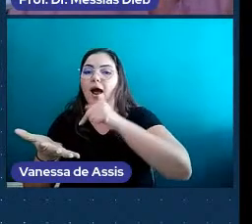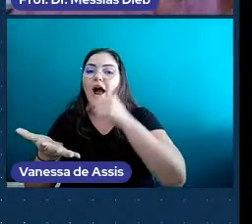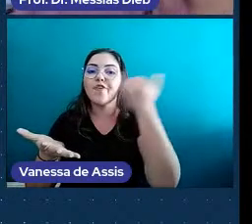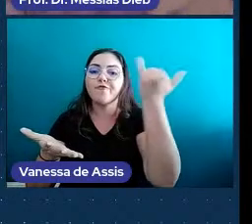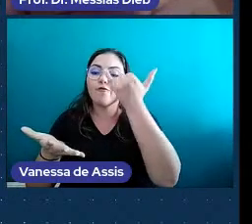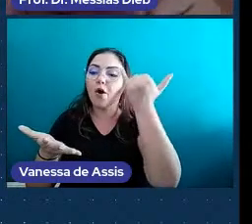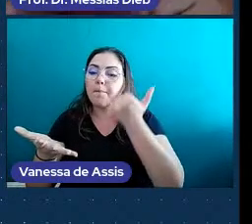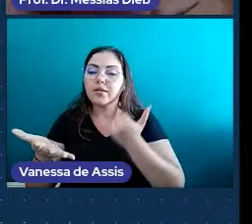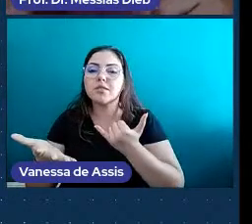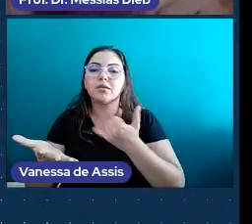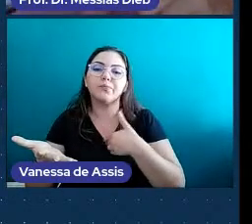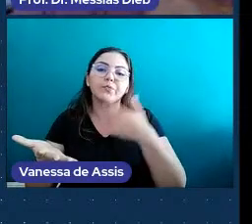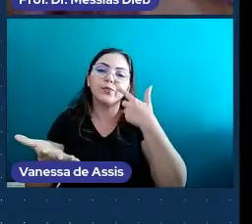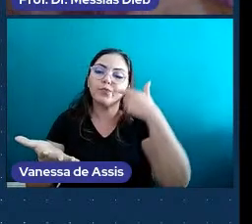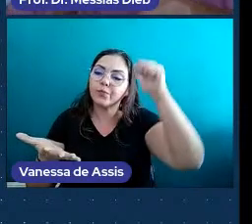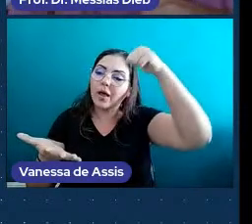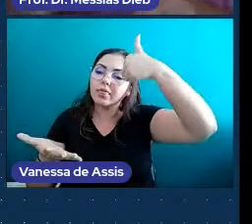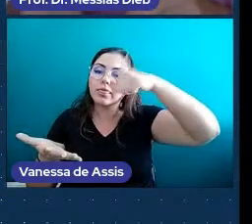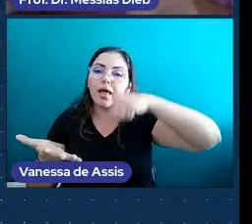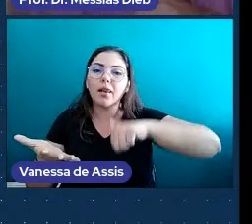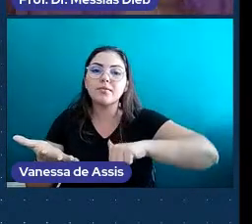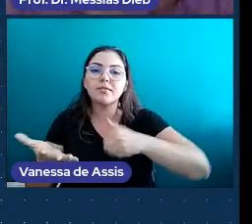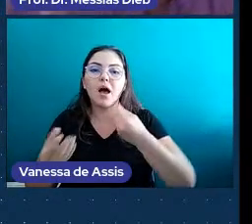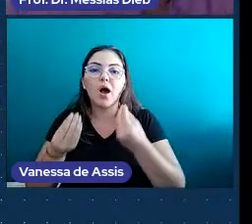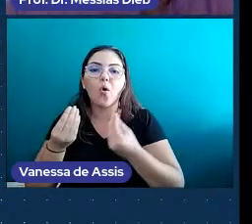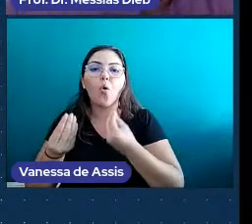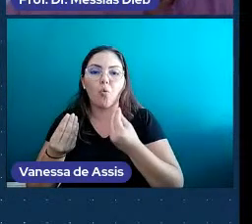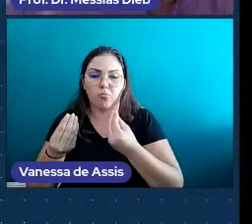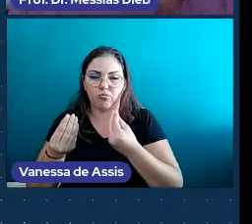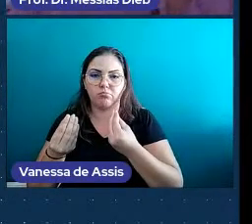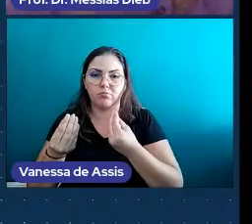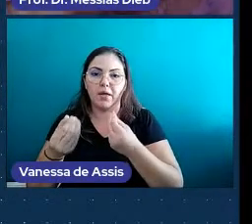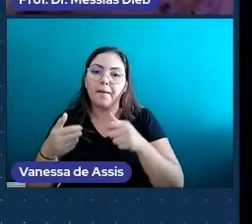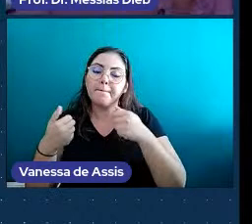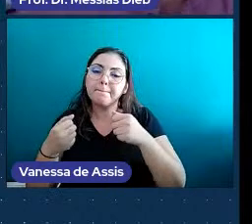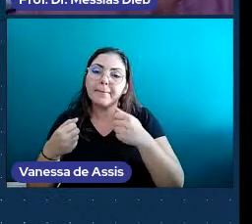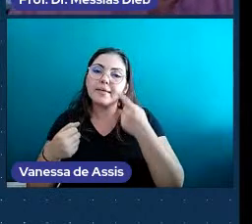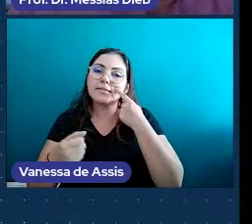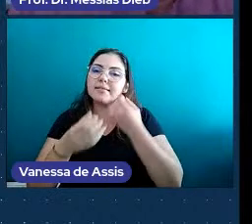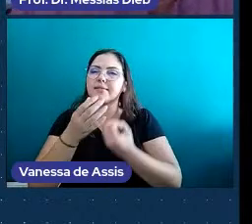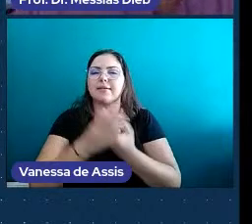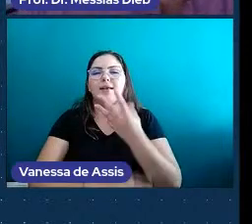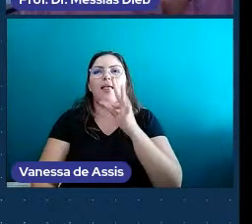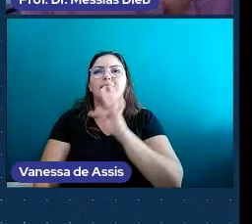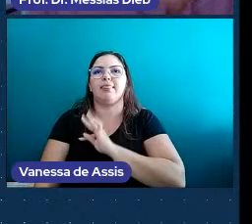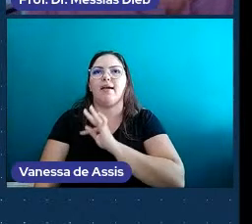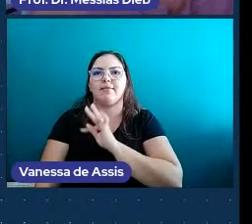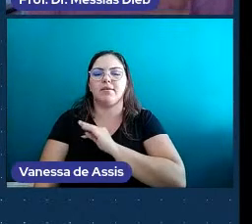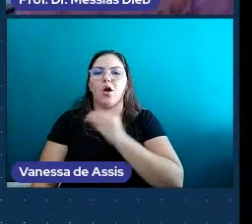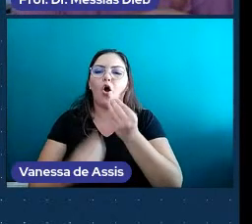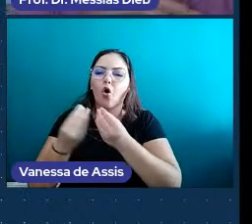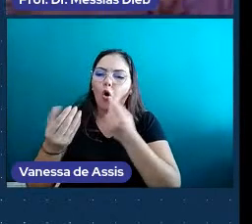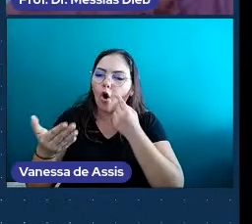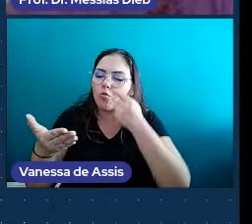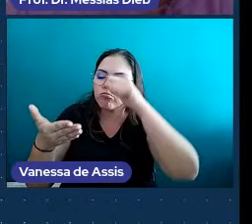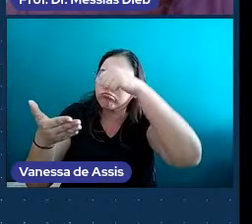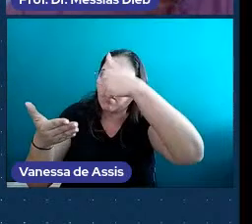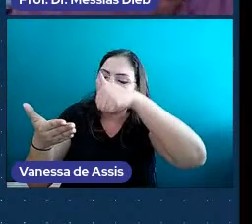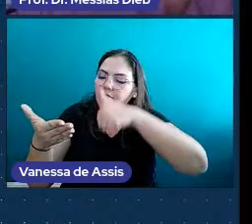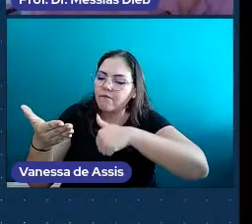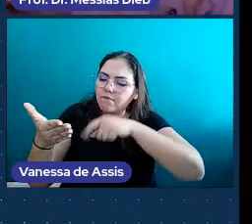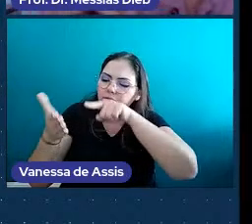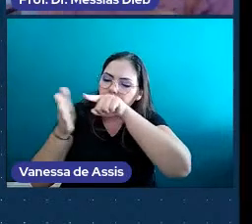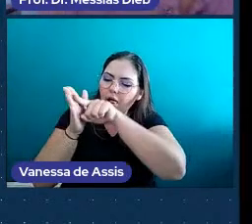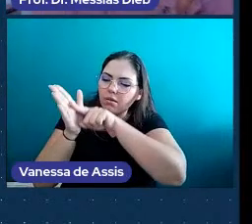outra dica, sempre pensar numa técnica de análise. Existem muitas técnicas de análise. Nós temos a análise